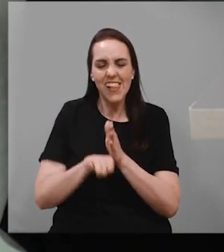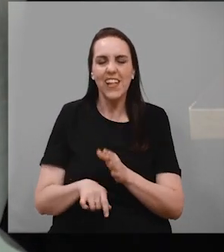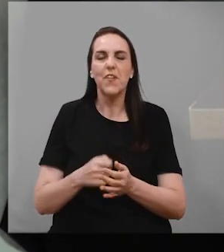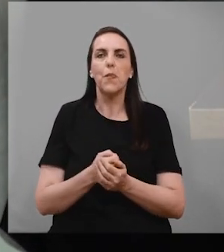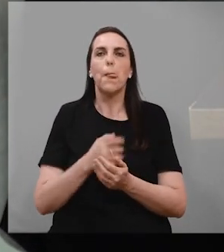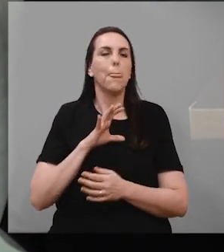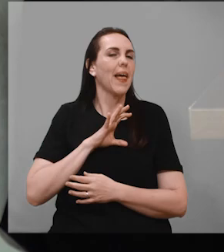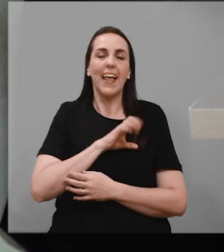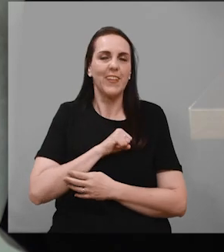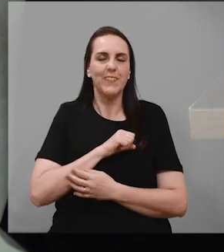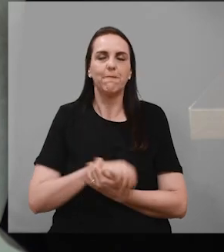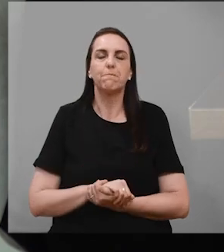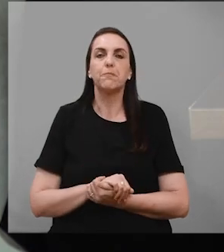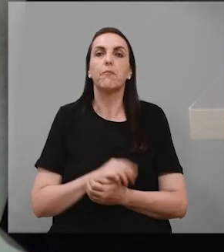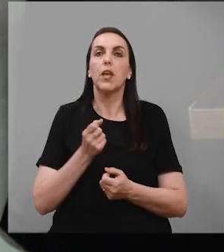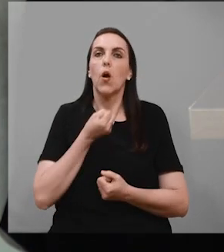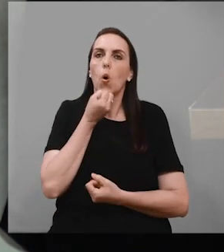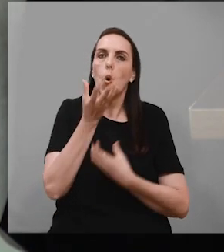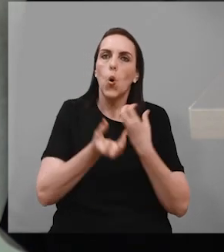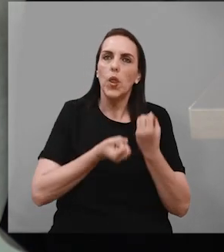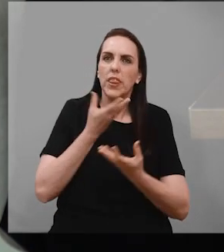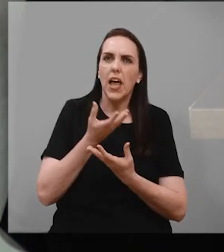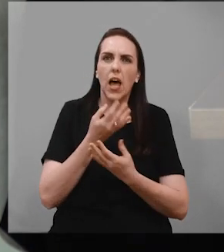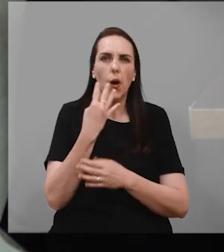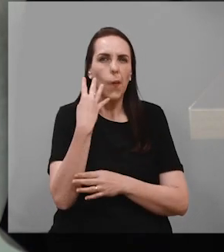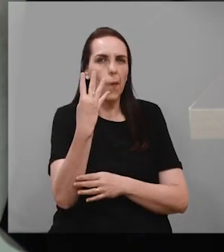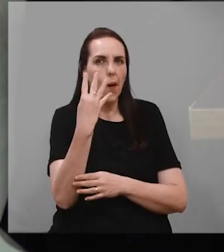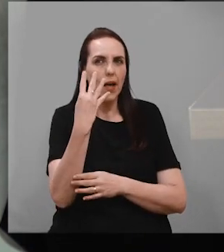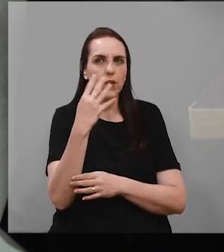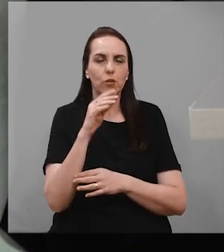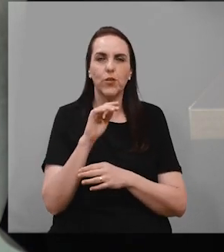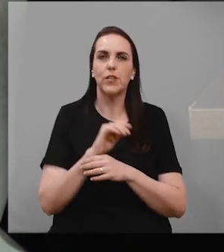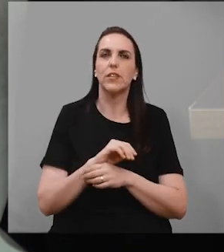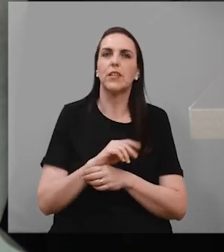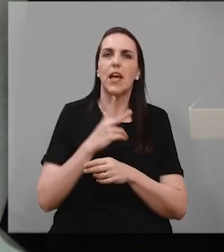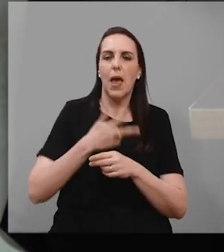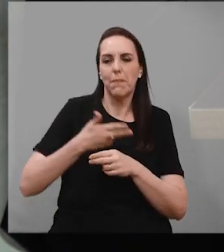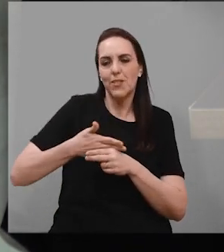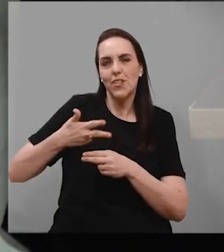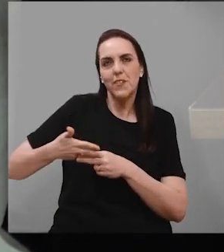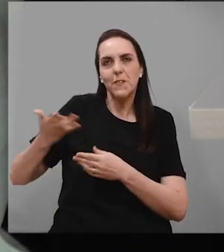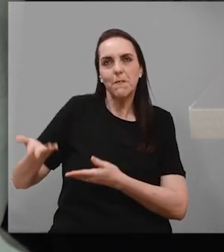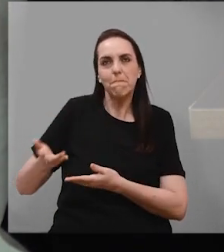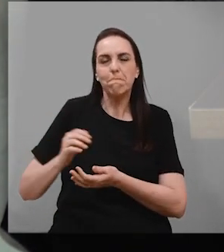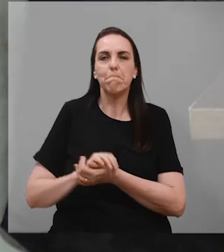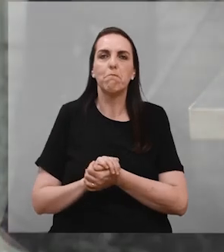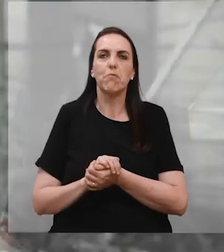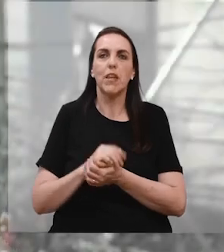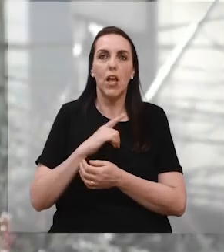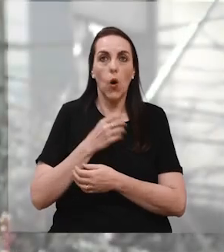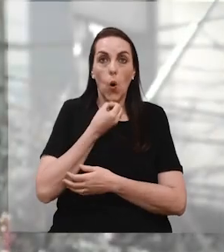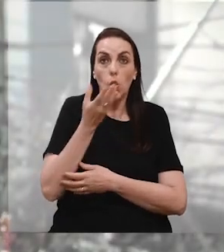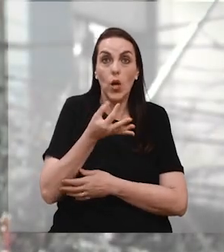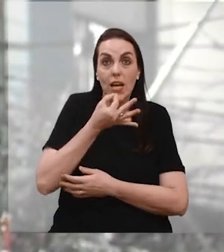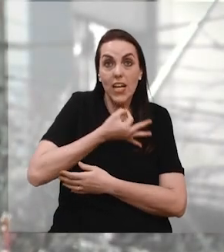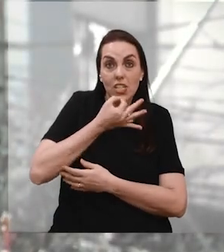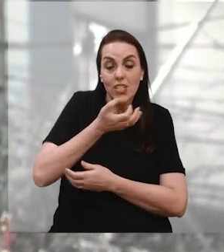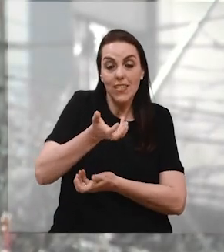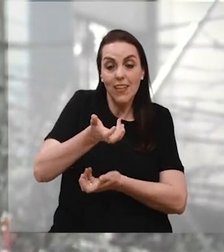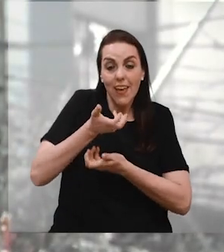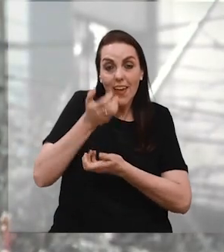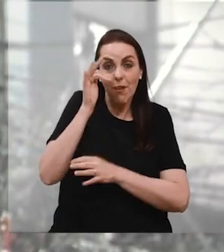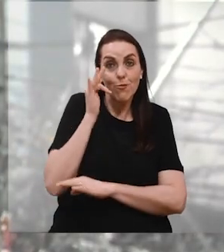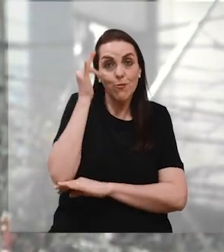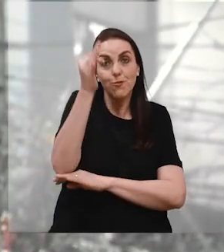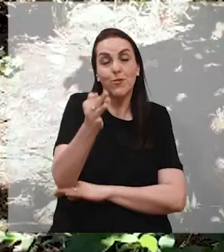gente. Adoro. E a gente pôde contar ao longo desses 5 episódios, a gente contou, então, a Caxias que queremos